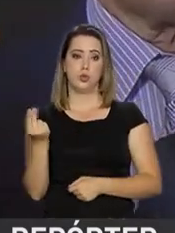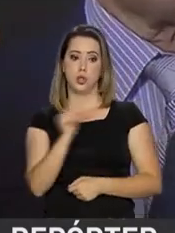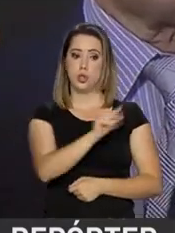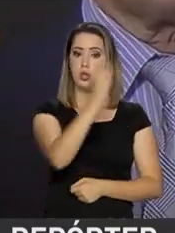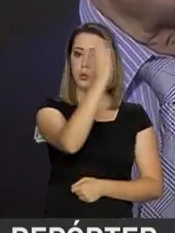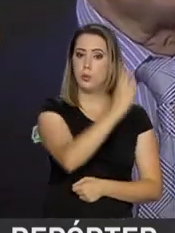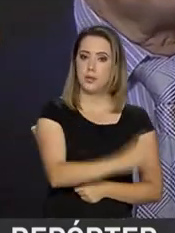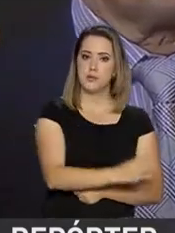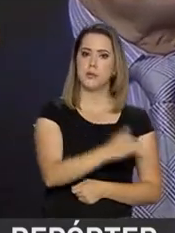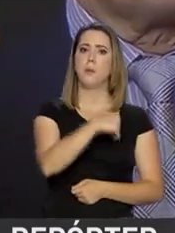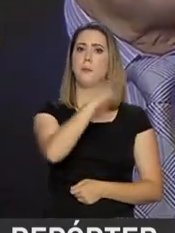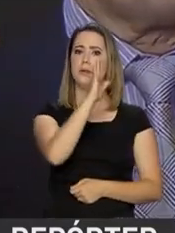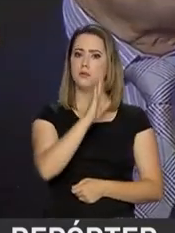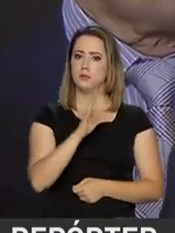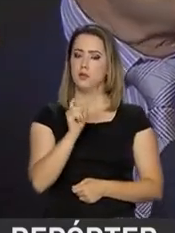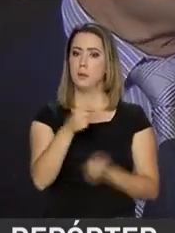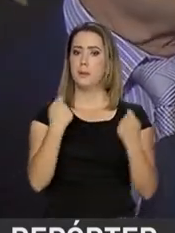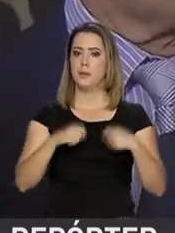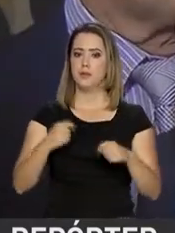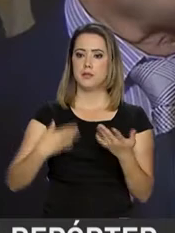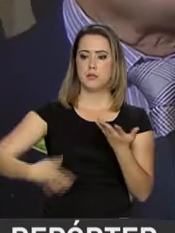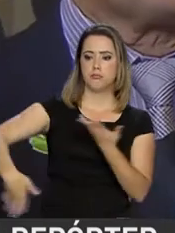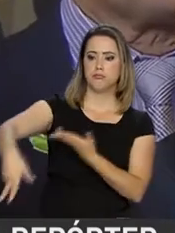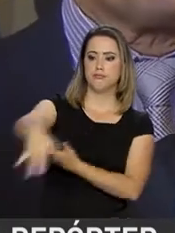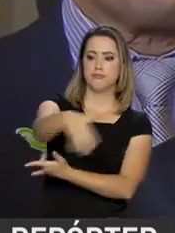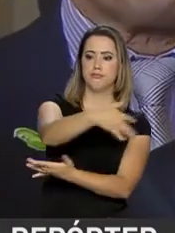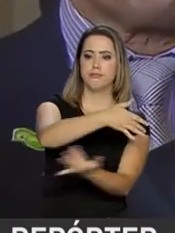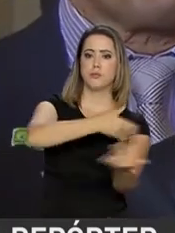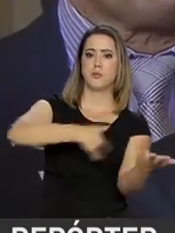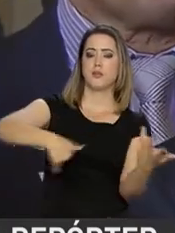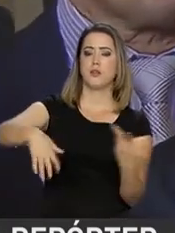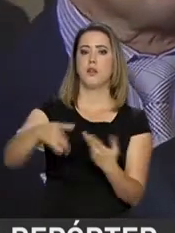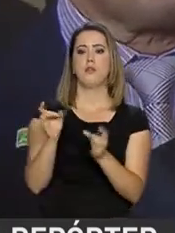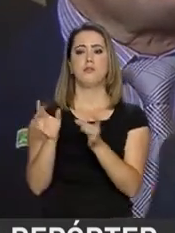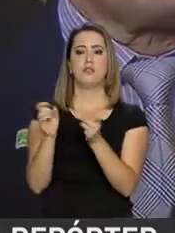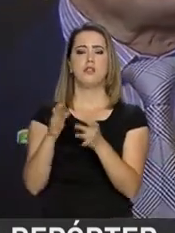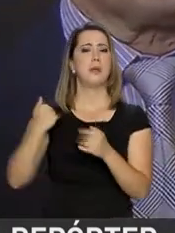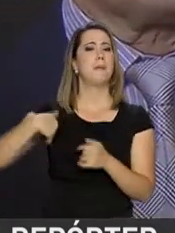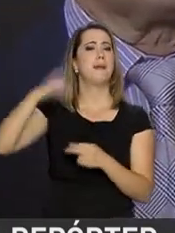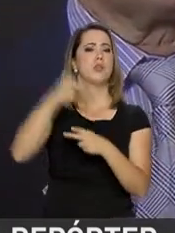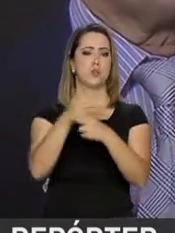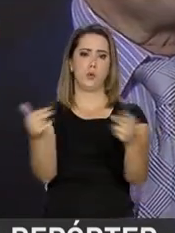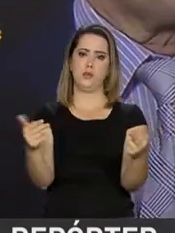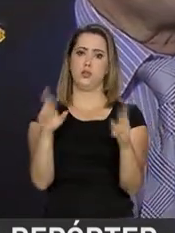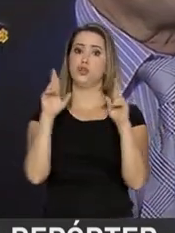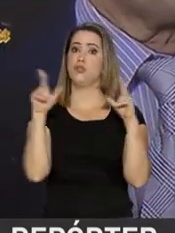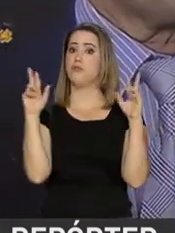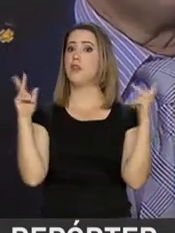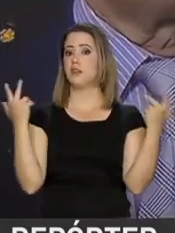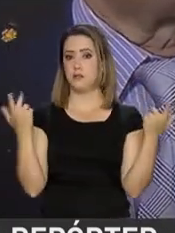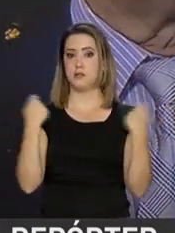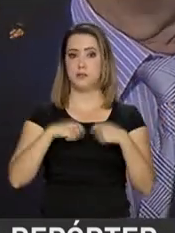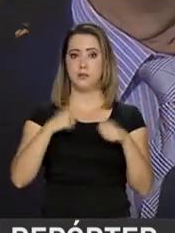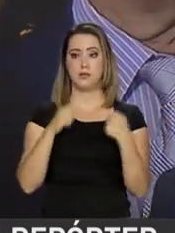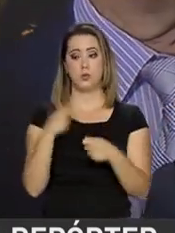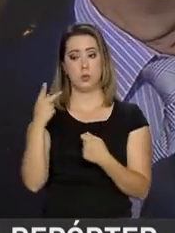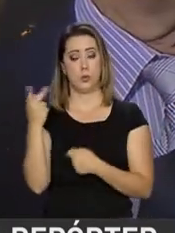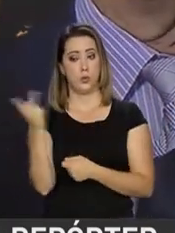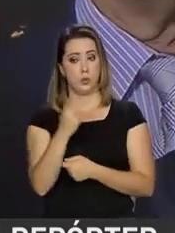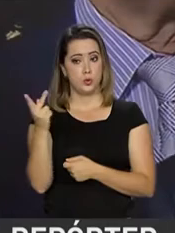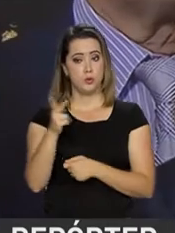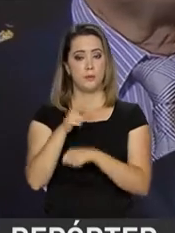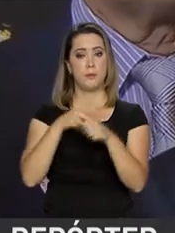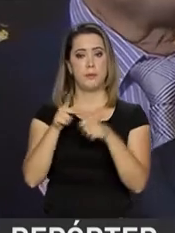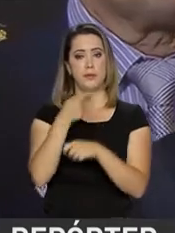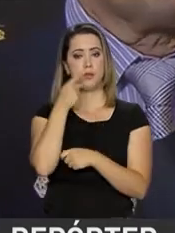brasil é precisamos diversificar nossa pauta de exportações isso foi colocado muito claramente para os dois lados